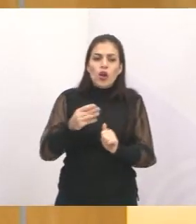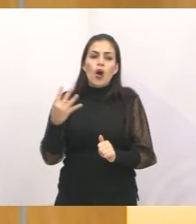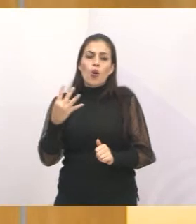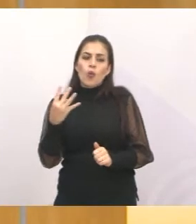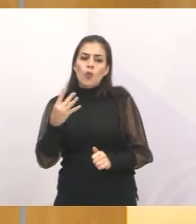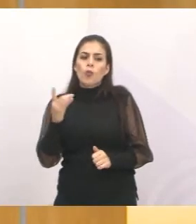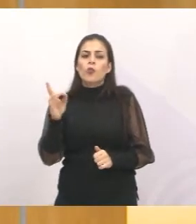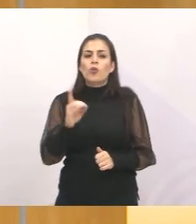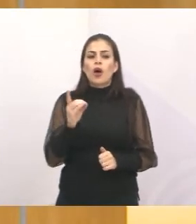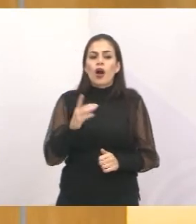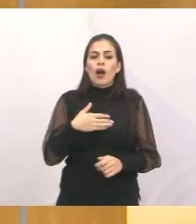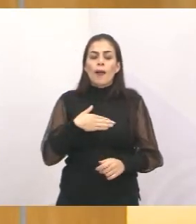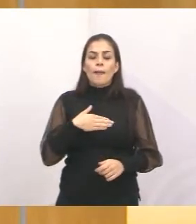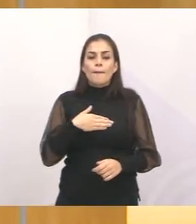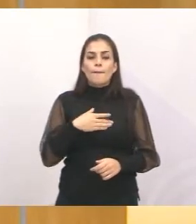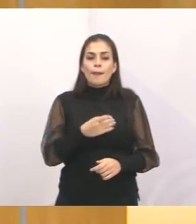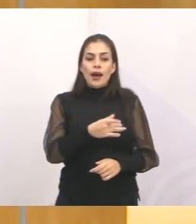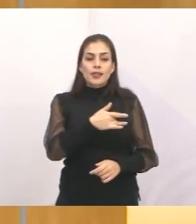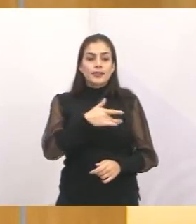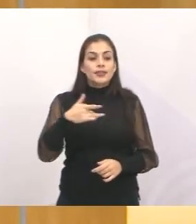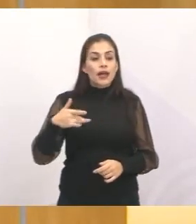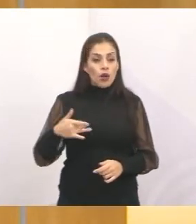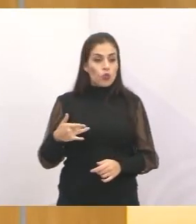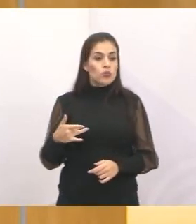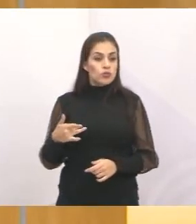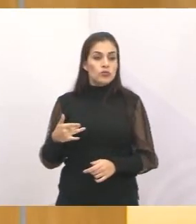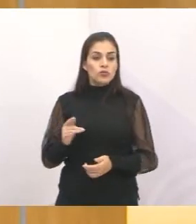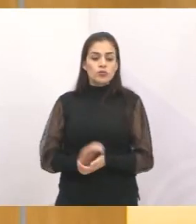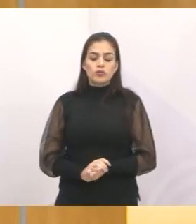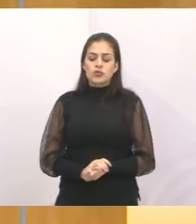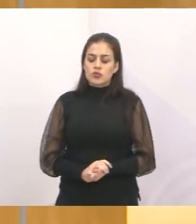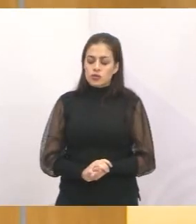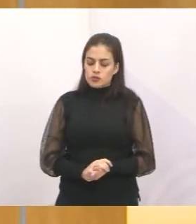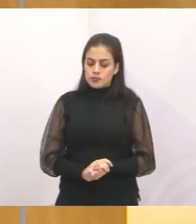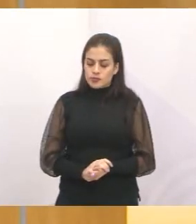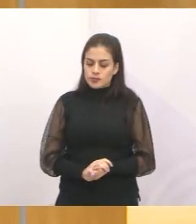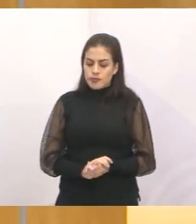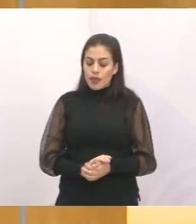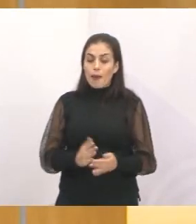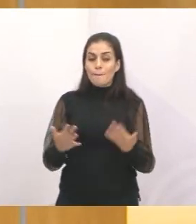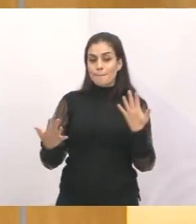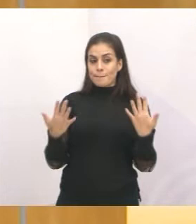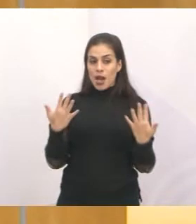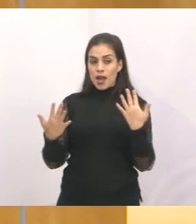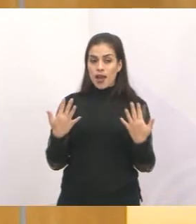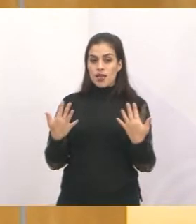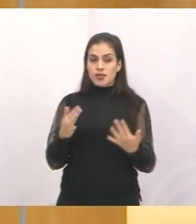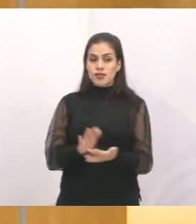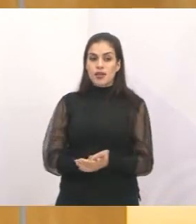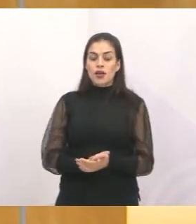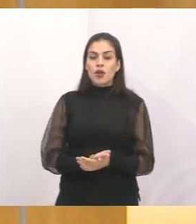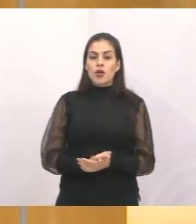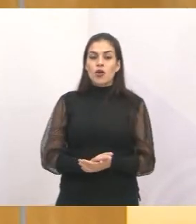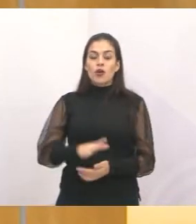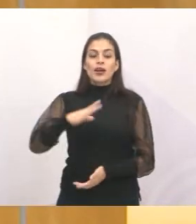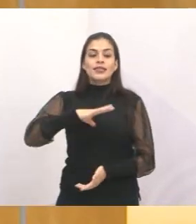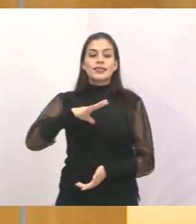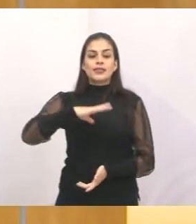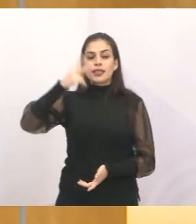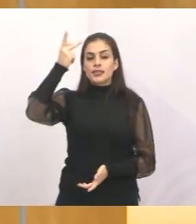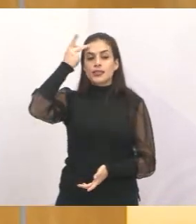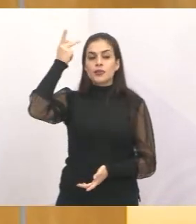sempre faço um paralelo com o município e a cidade de São Paulo, não é? Que lá, se você for